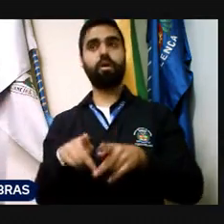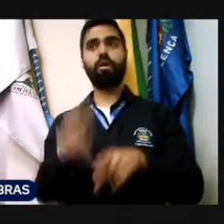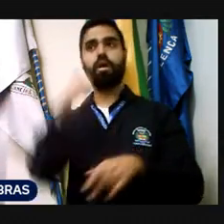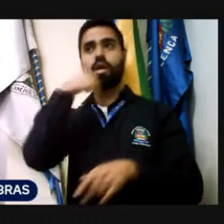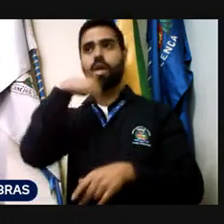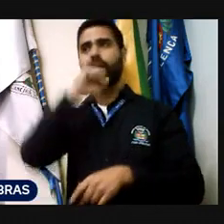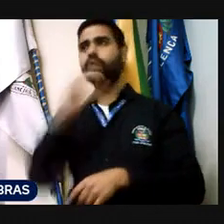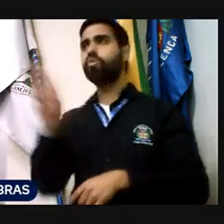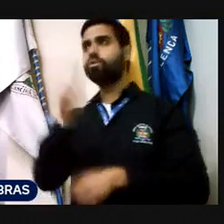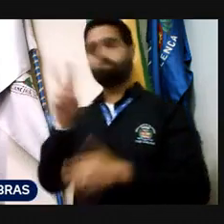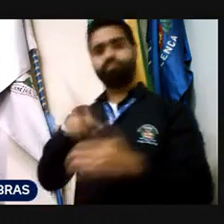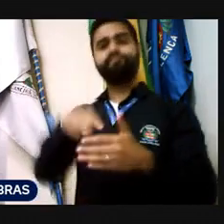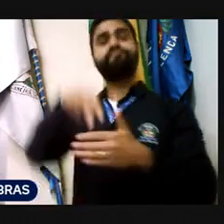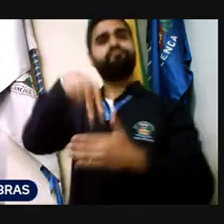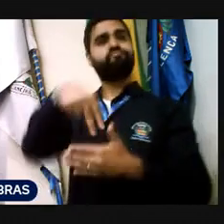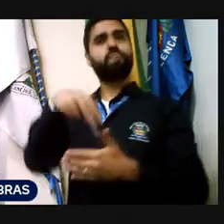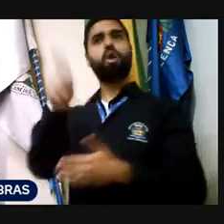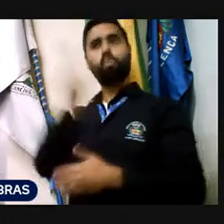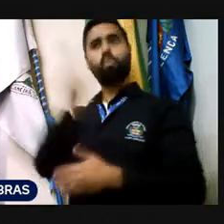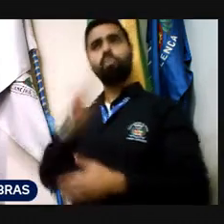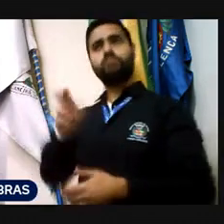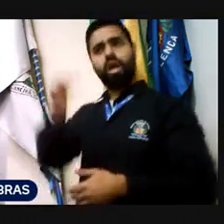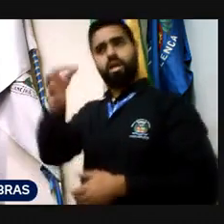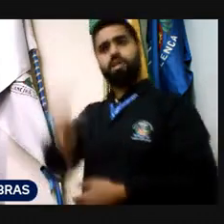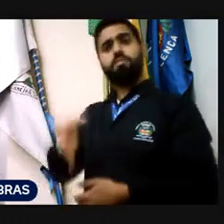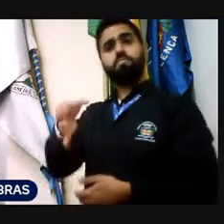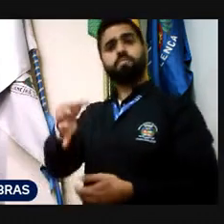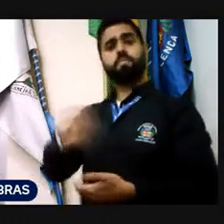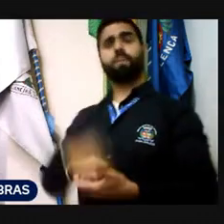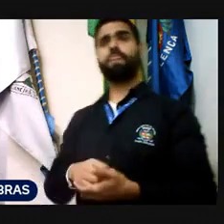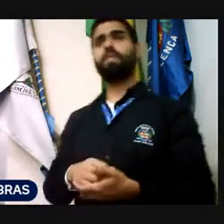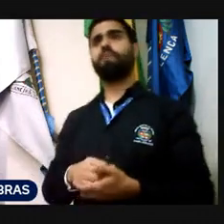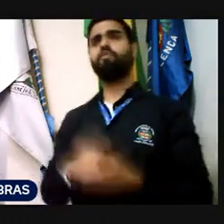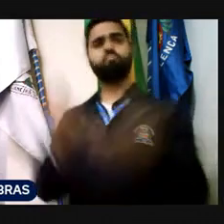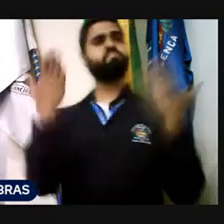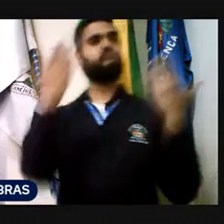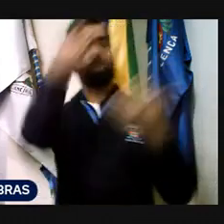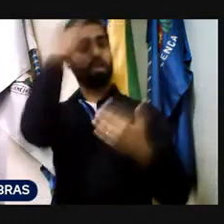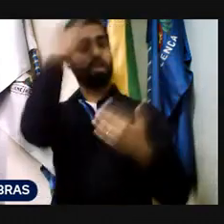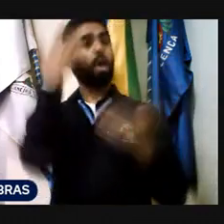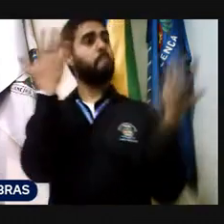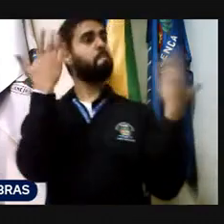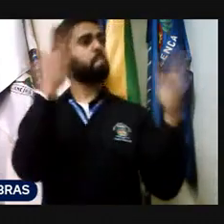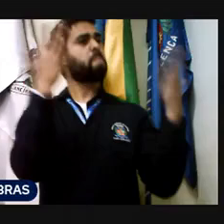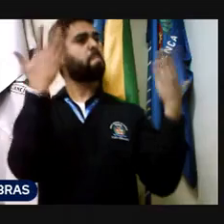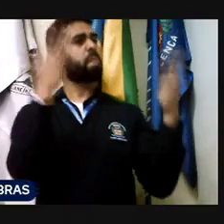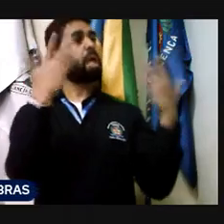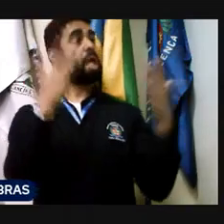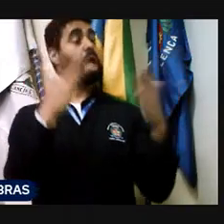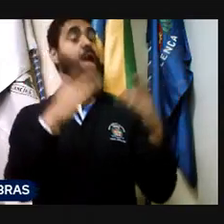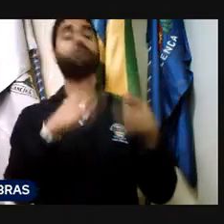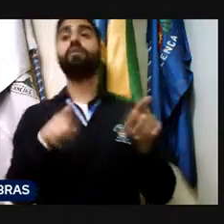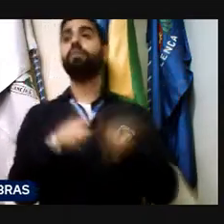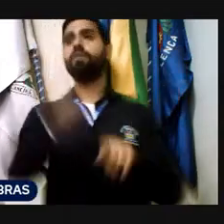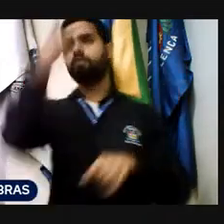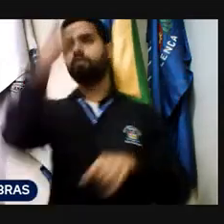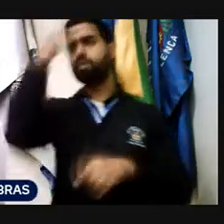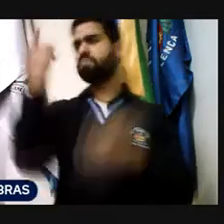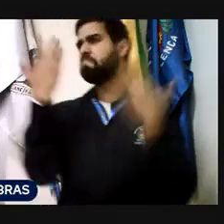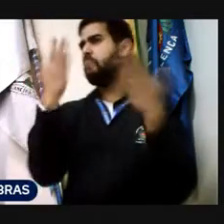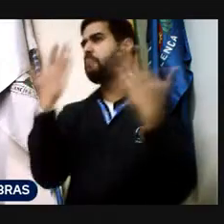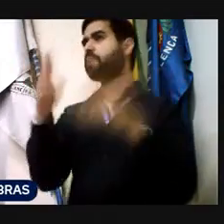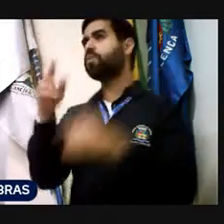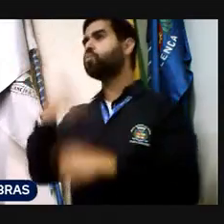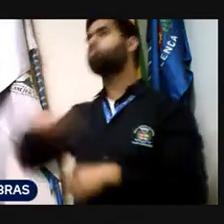usar a tribuna e usaram de forma muito digna. Foram aplaudidas, foram muito festejadas aqui por todos